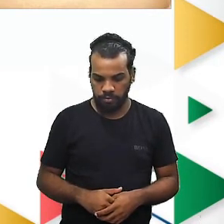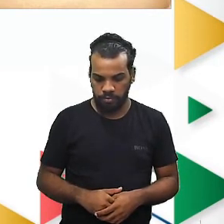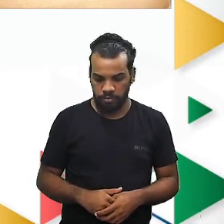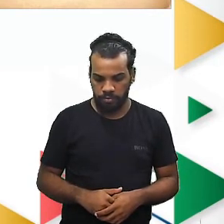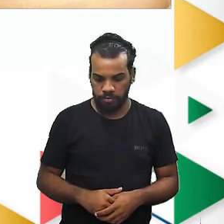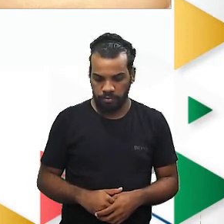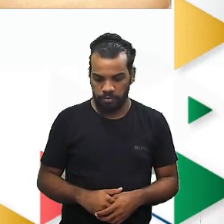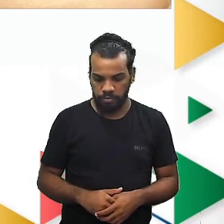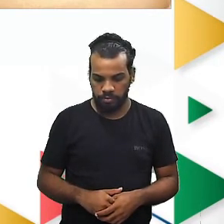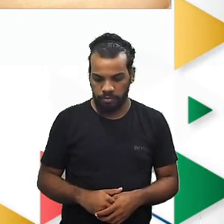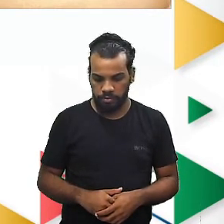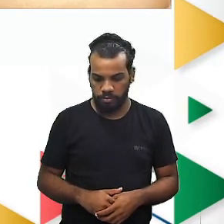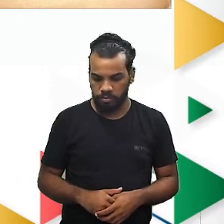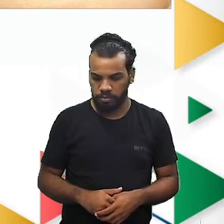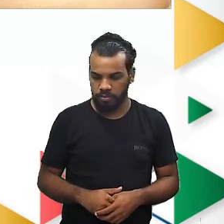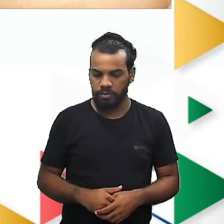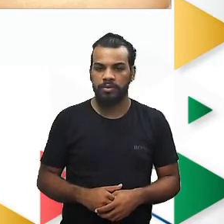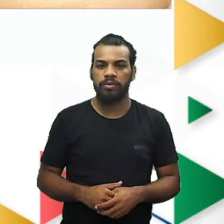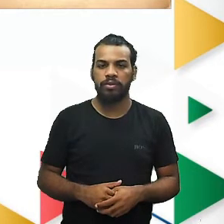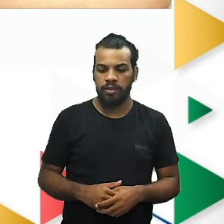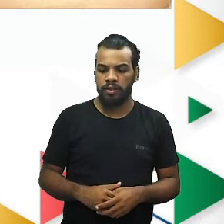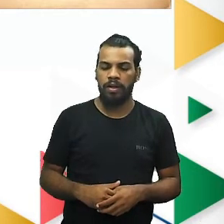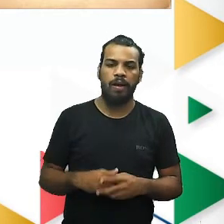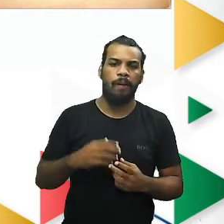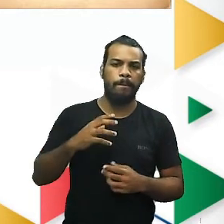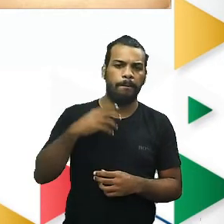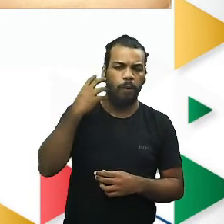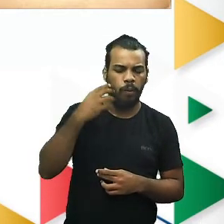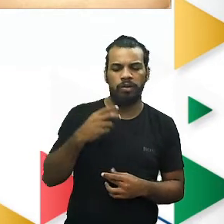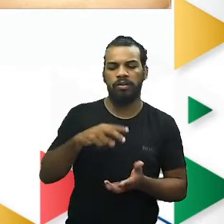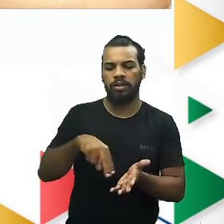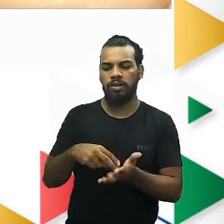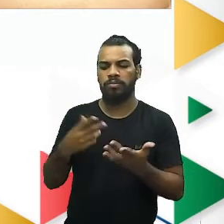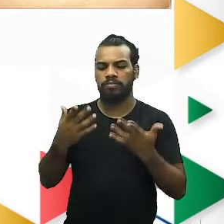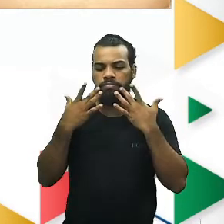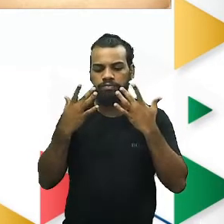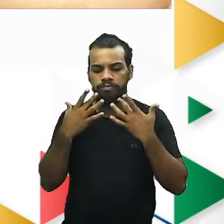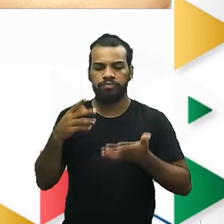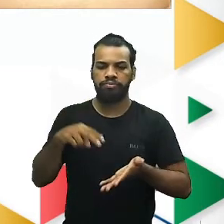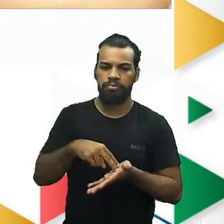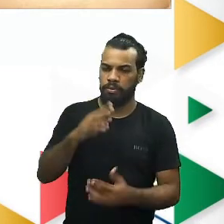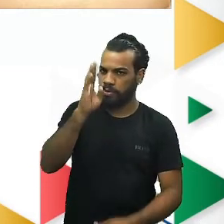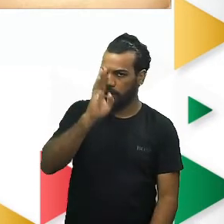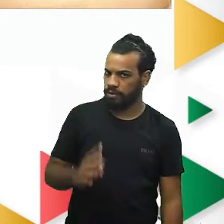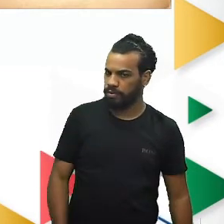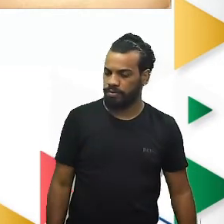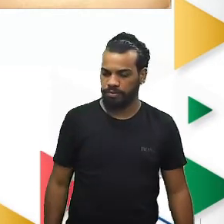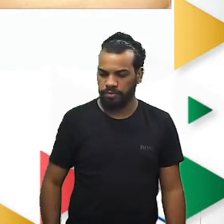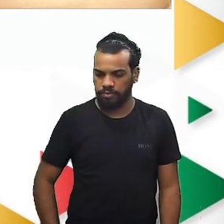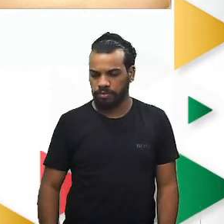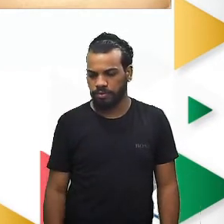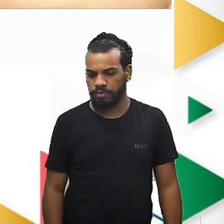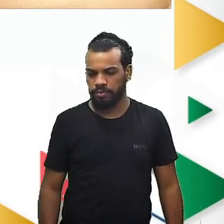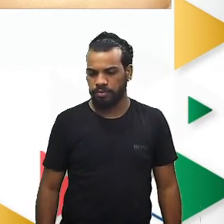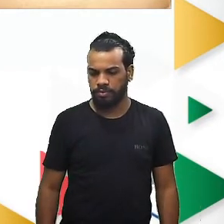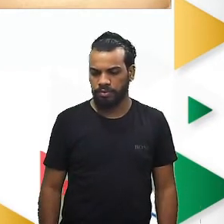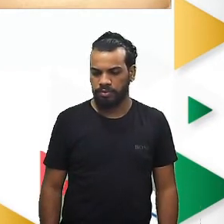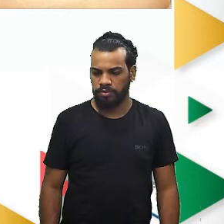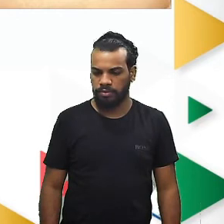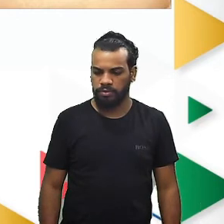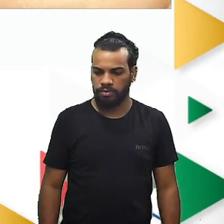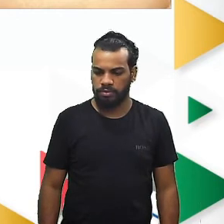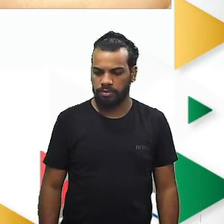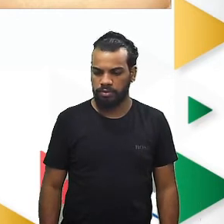Brasil, que tinha música, que tinha dança, certo? Então, justamente chegou nesse momento. A primeira adaptação de uma peça da Broadway